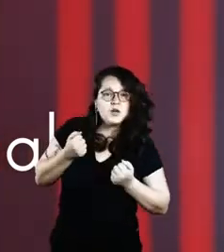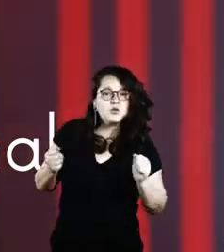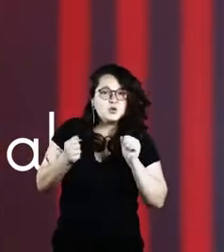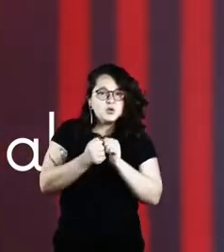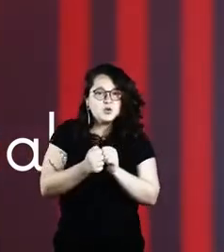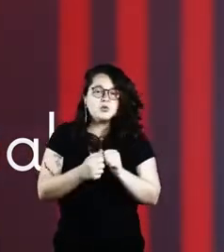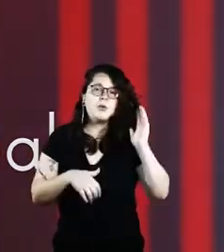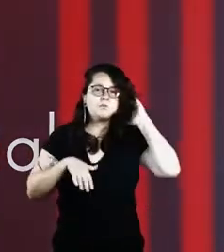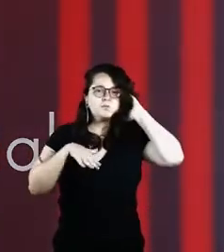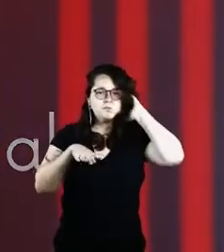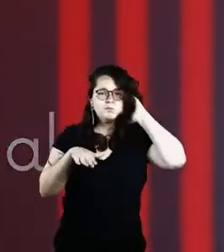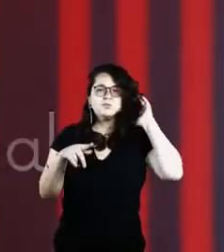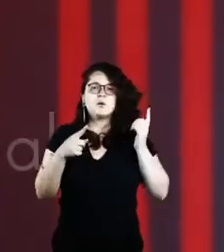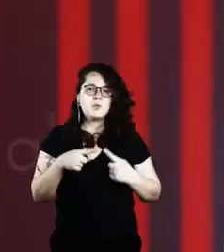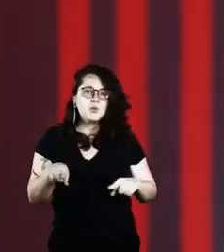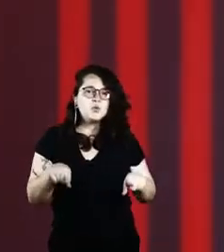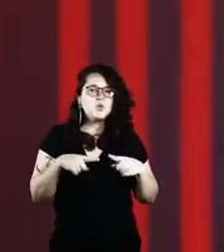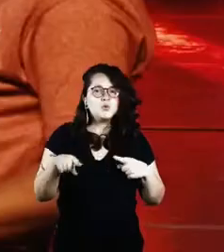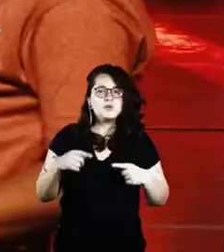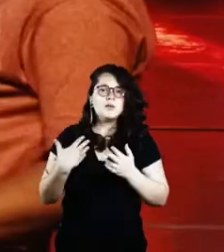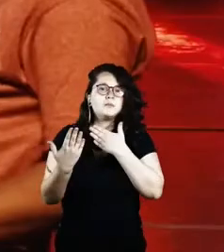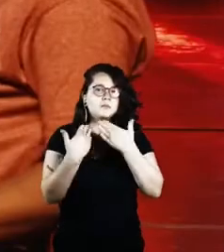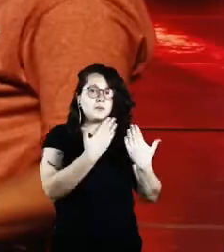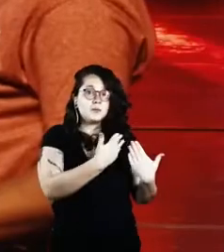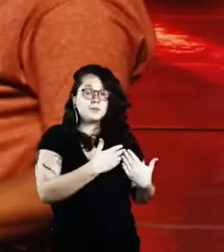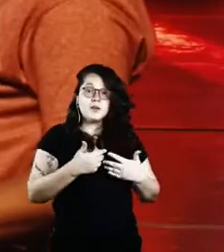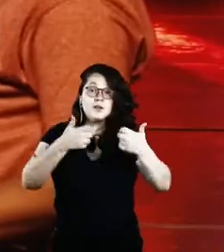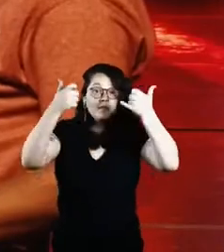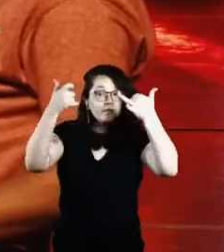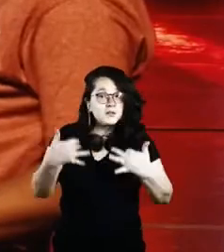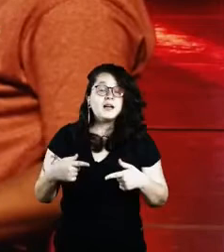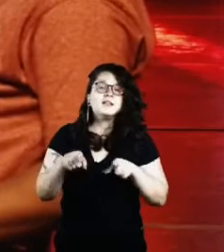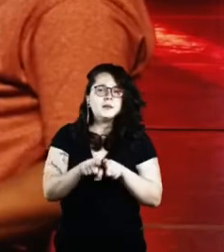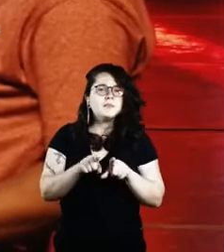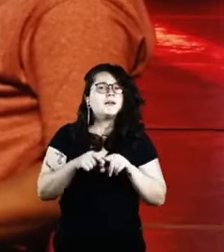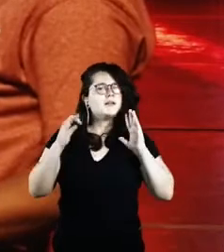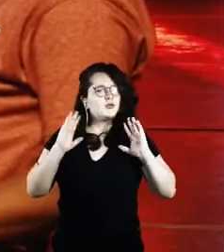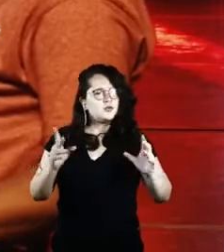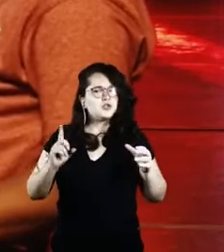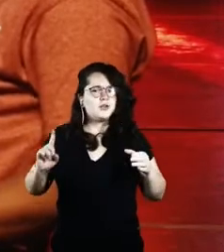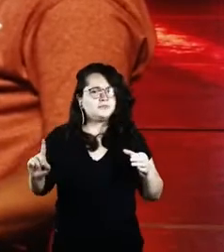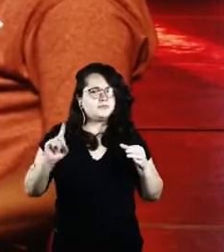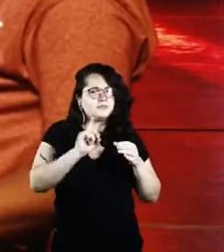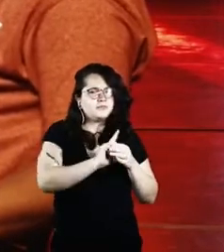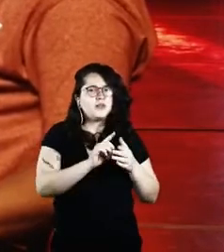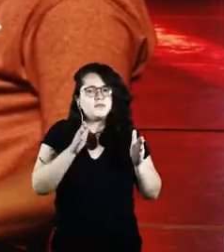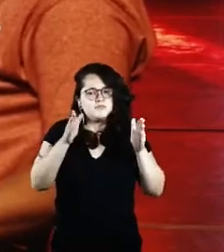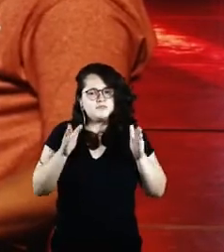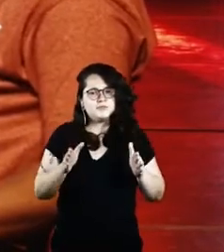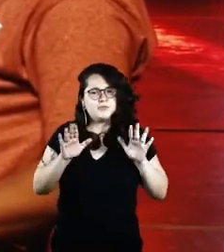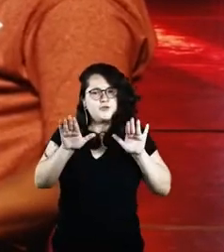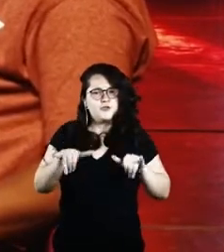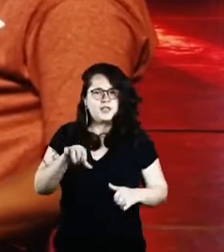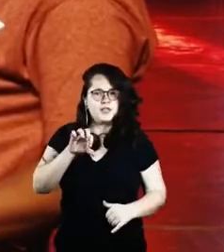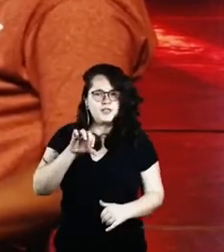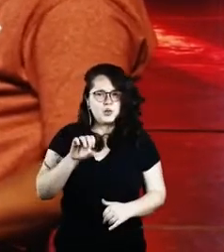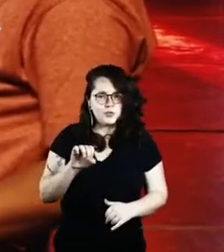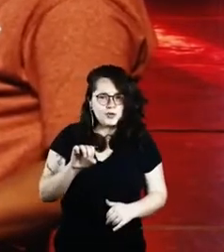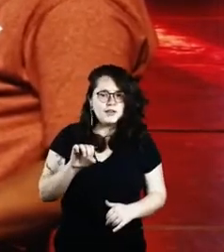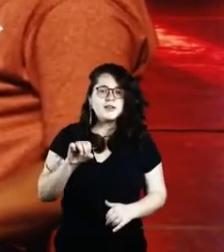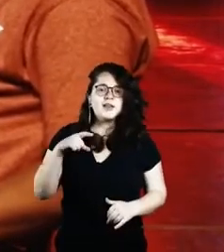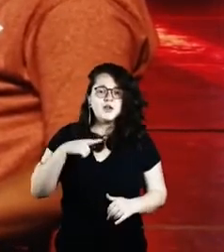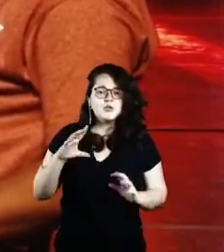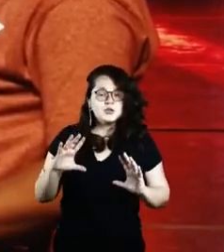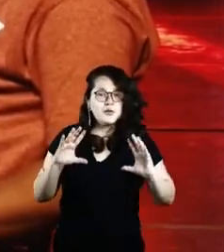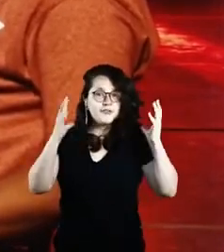som e participar desse bate-papo bacana. E dizer também que eu fiz parte, no final dos anos 90, começo dos anos 2000, que eu fazia